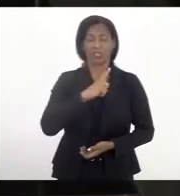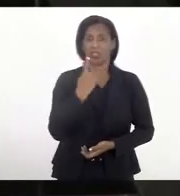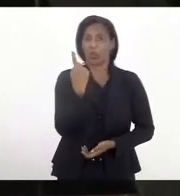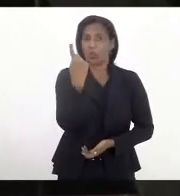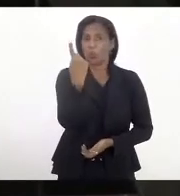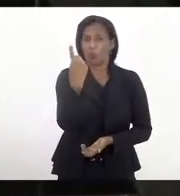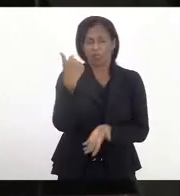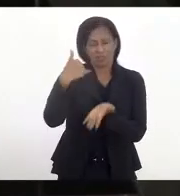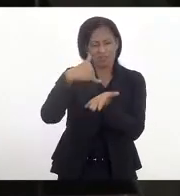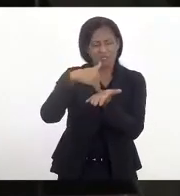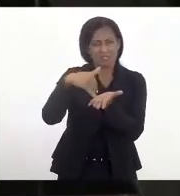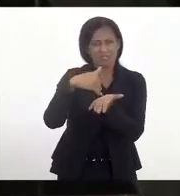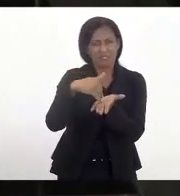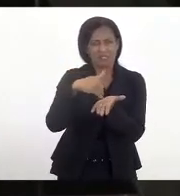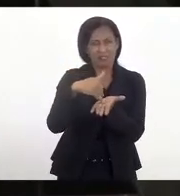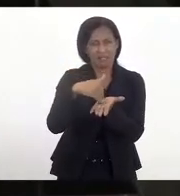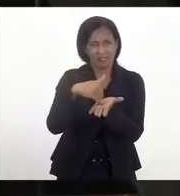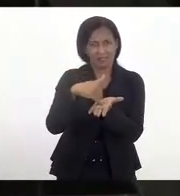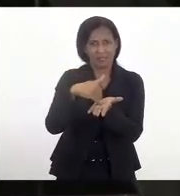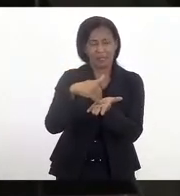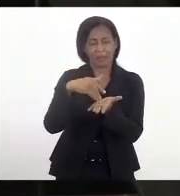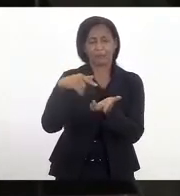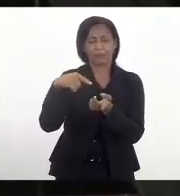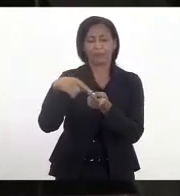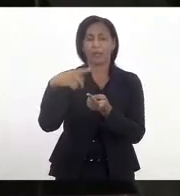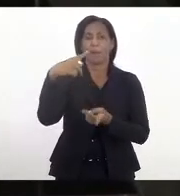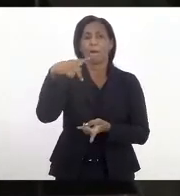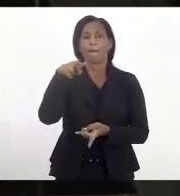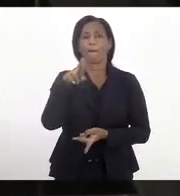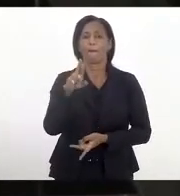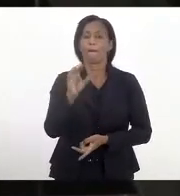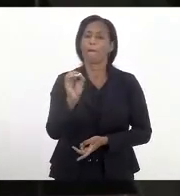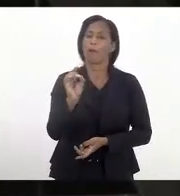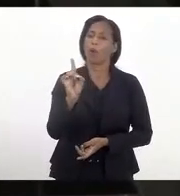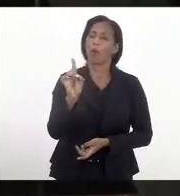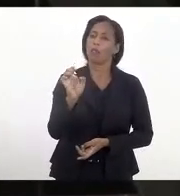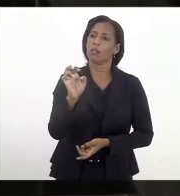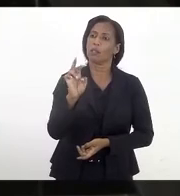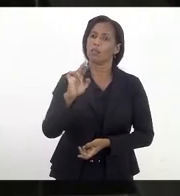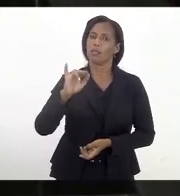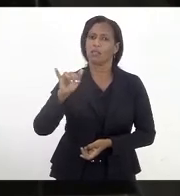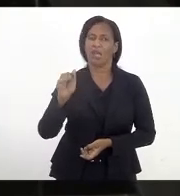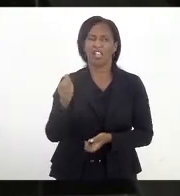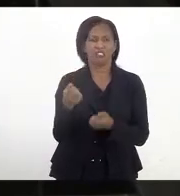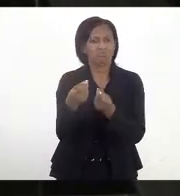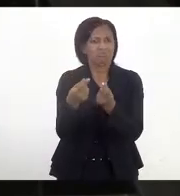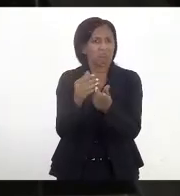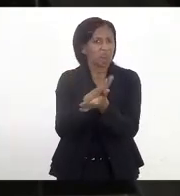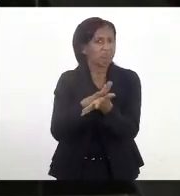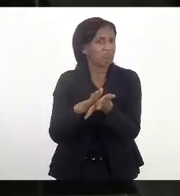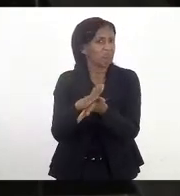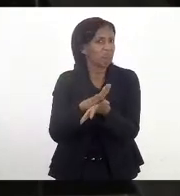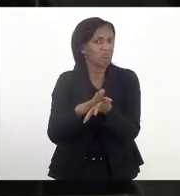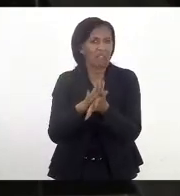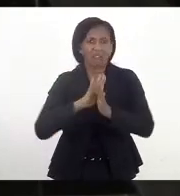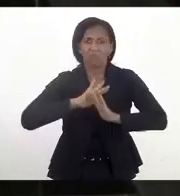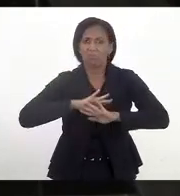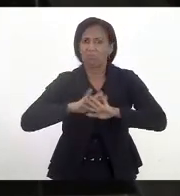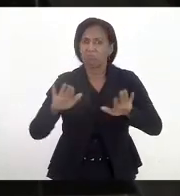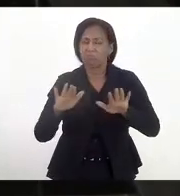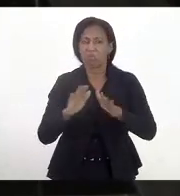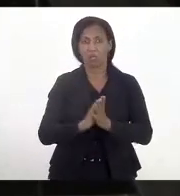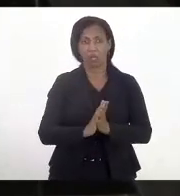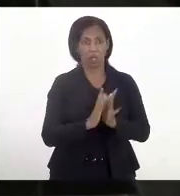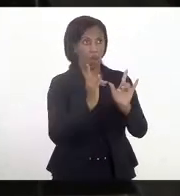secretaria e o proderj e nada mais um prédio dessa envergadura